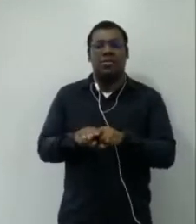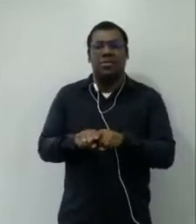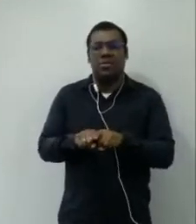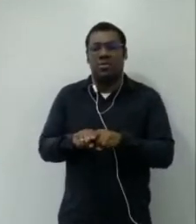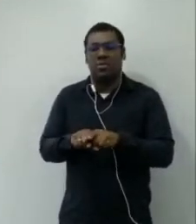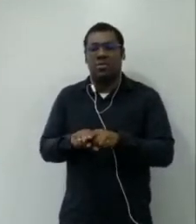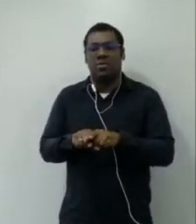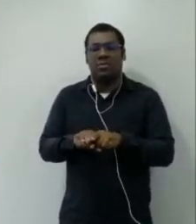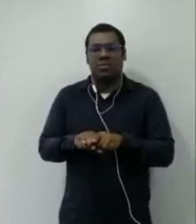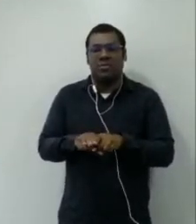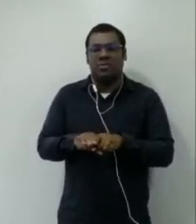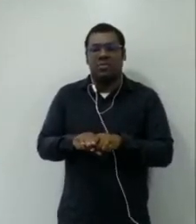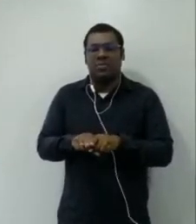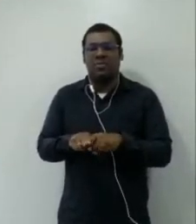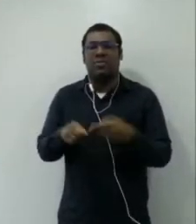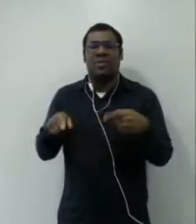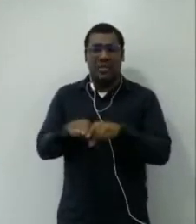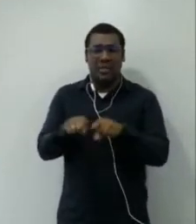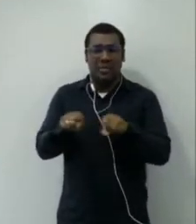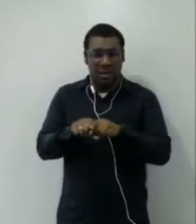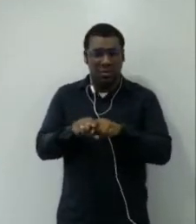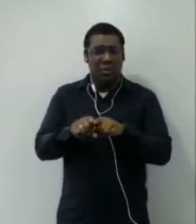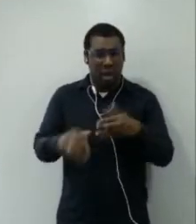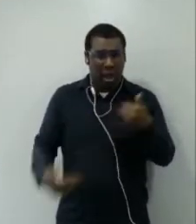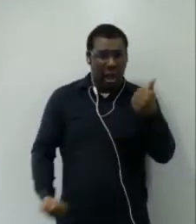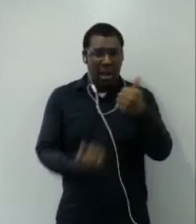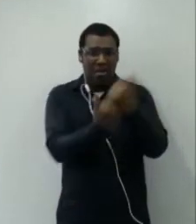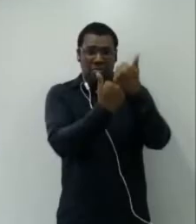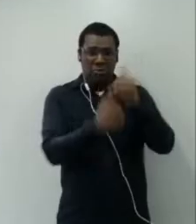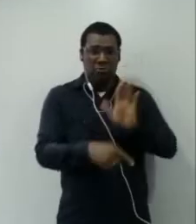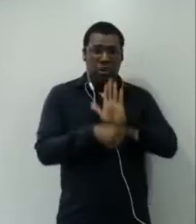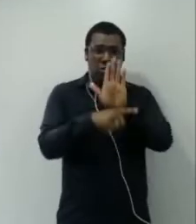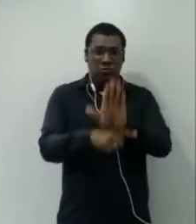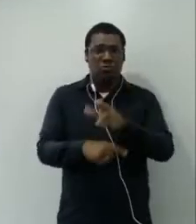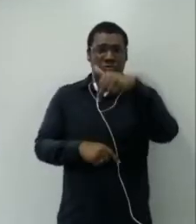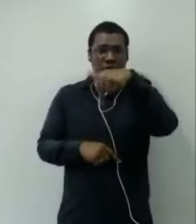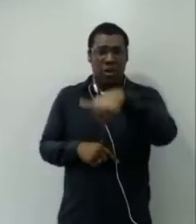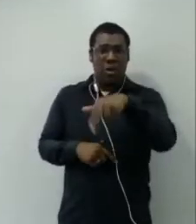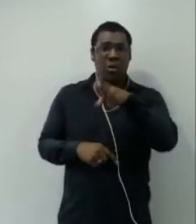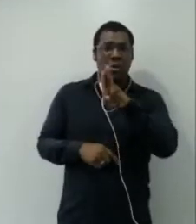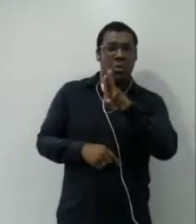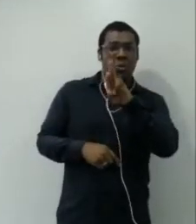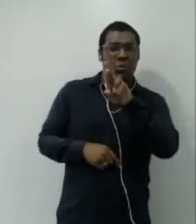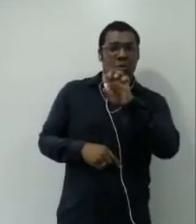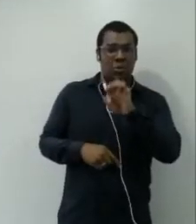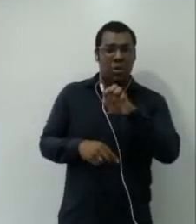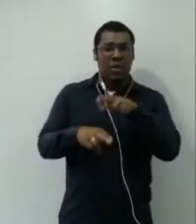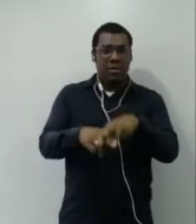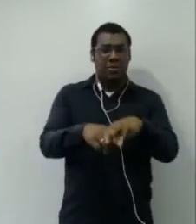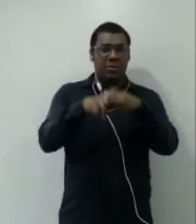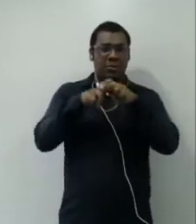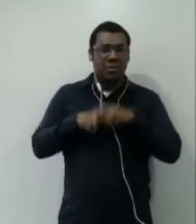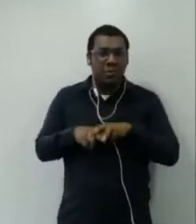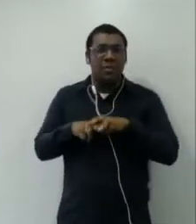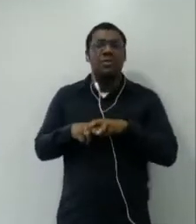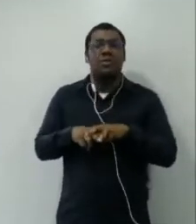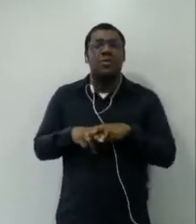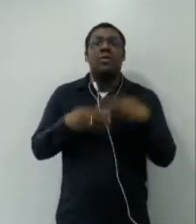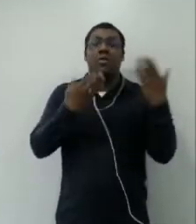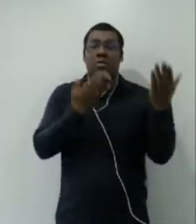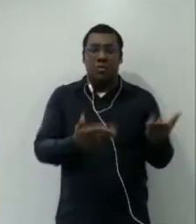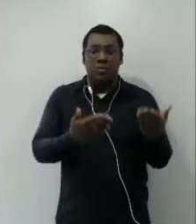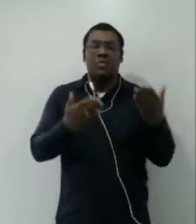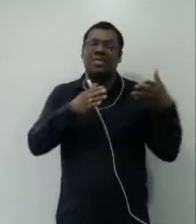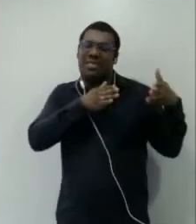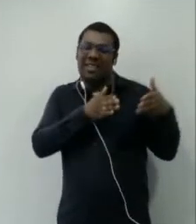não tem precedente nesta casa. Por isso, a sua exemplar carreira foi tão